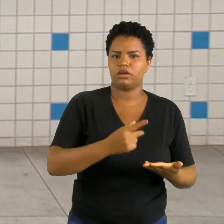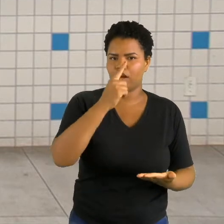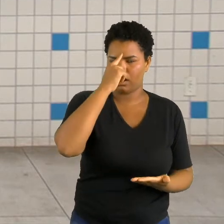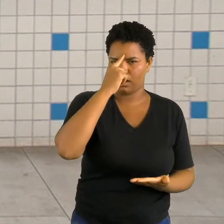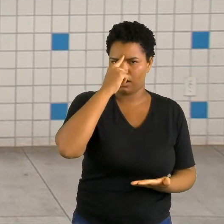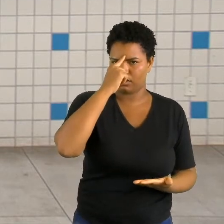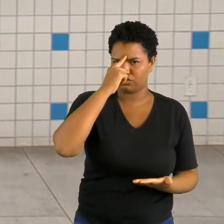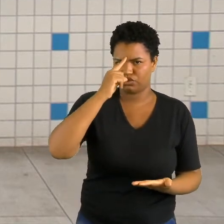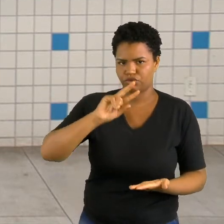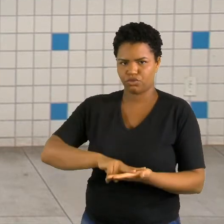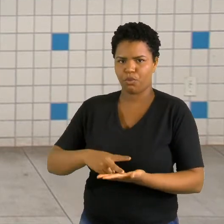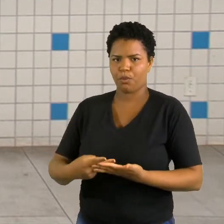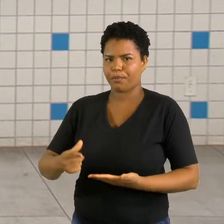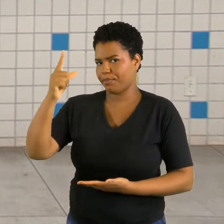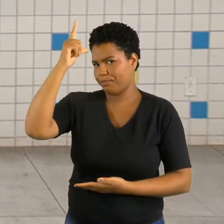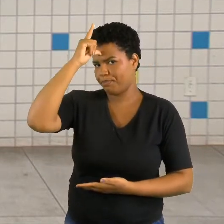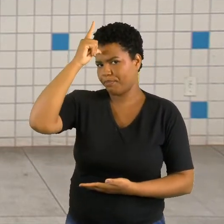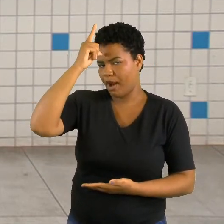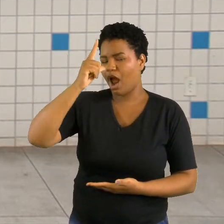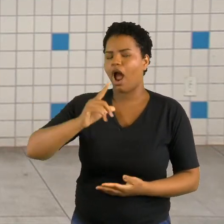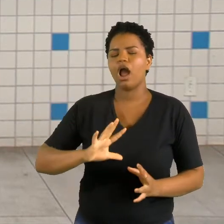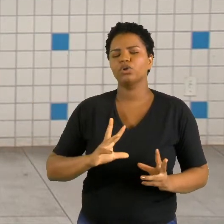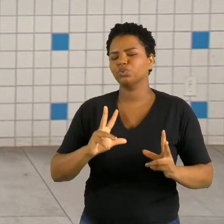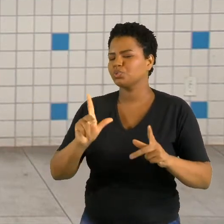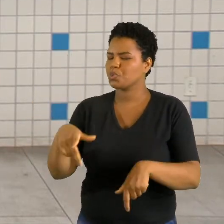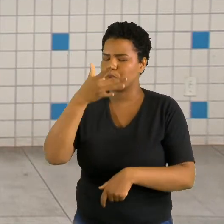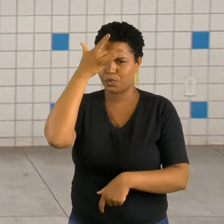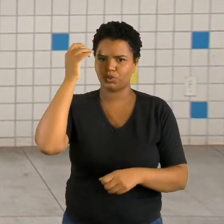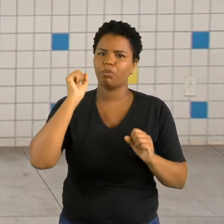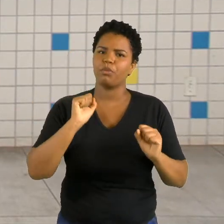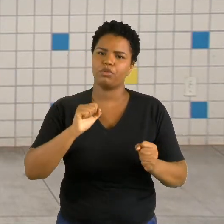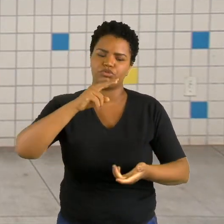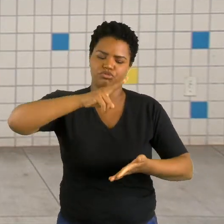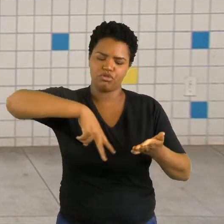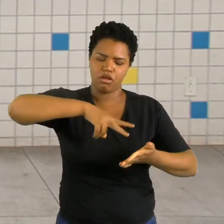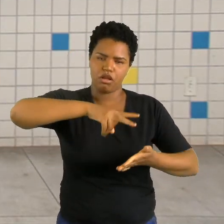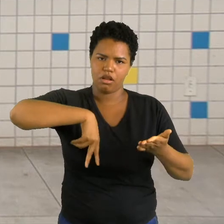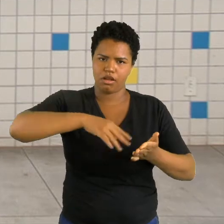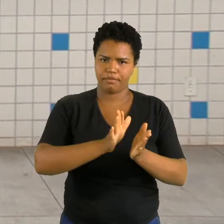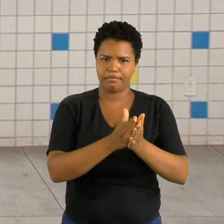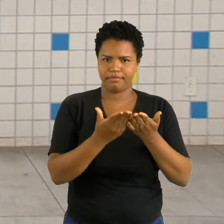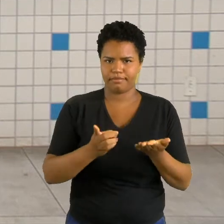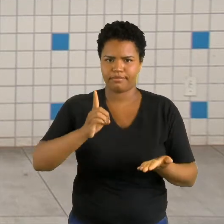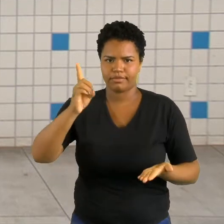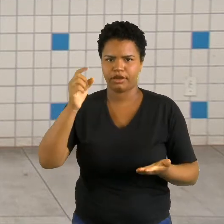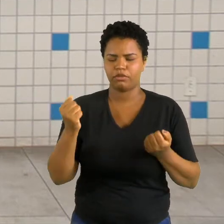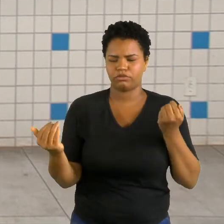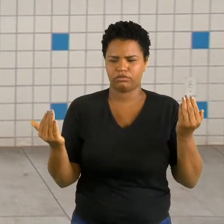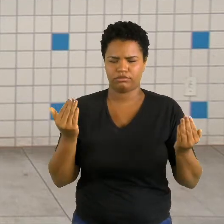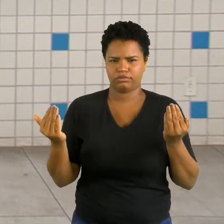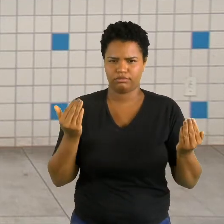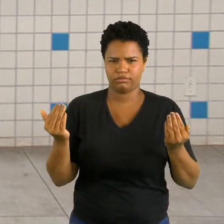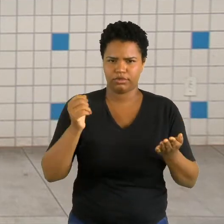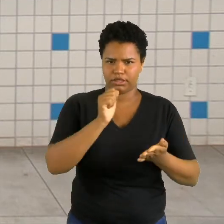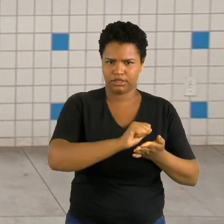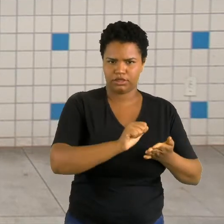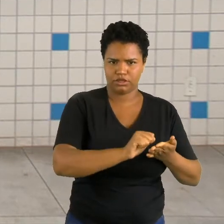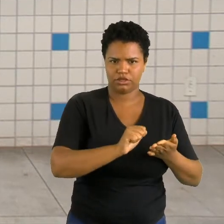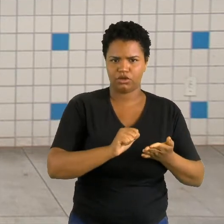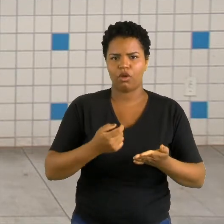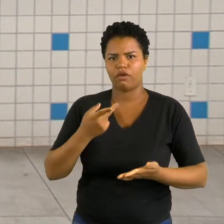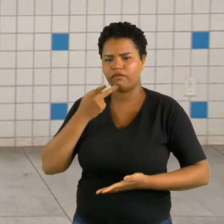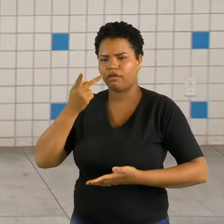não por uma relíquia sagrada, mas somente a fé poderia te salvar. Martinho Lutero também, ele